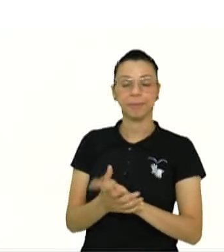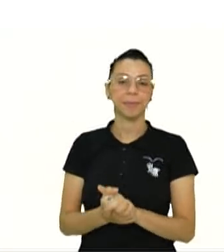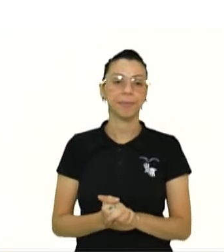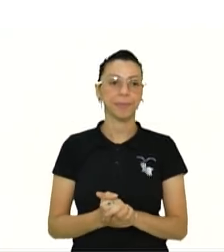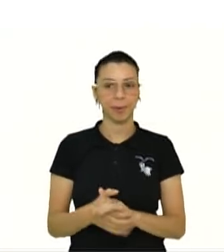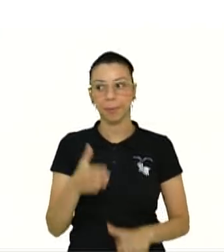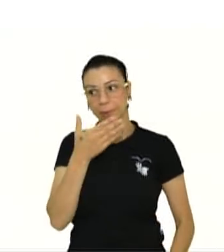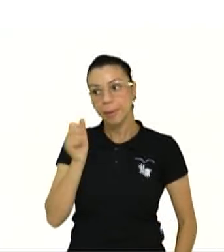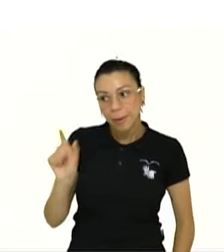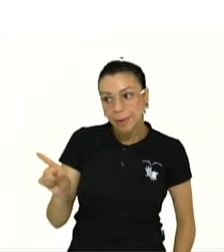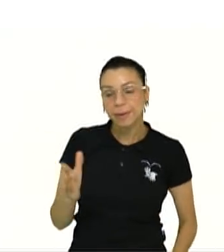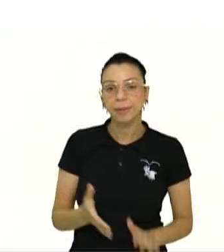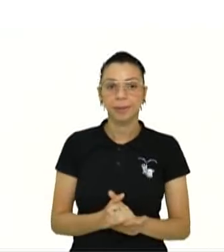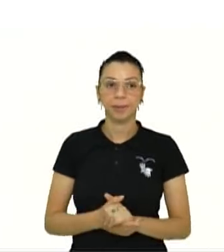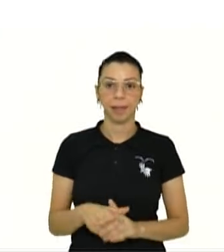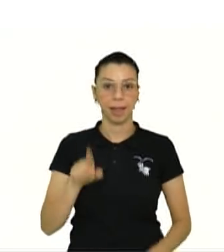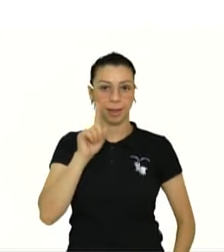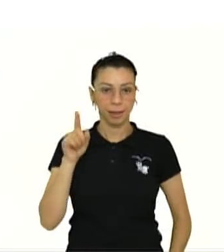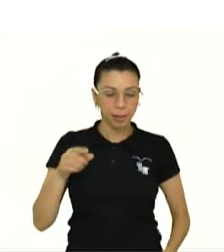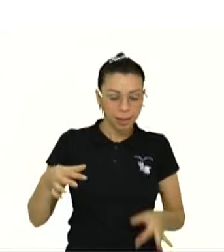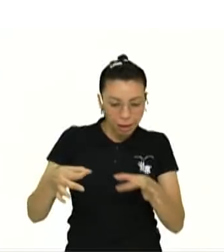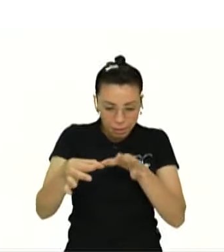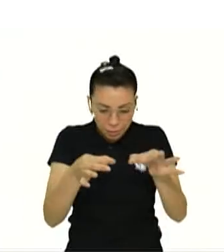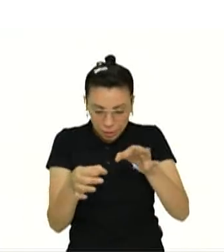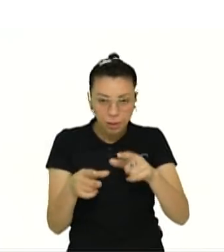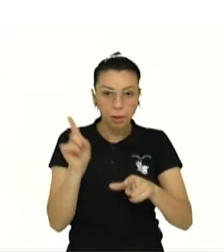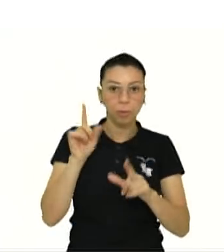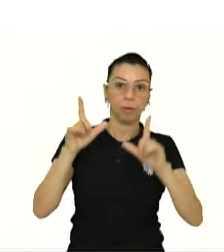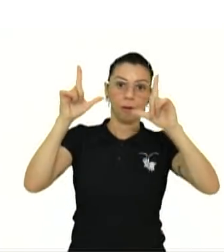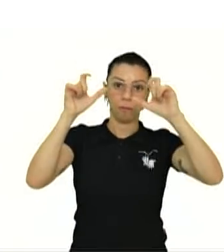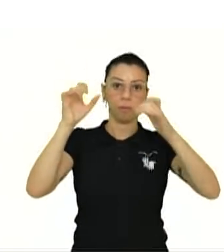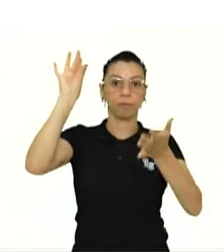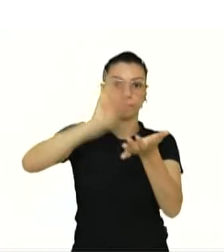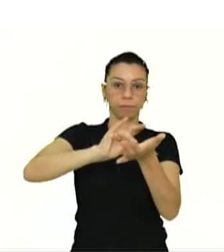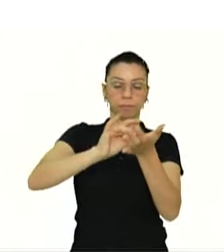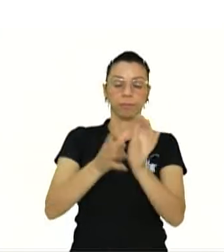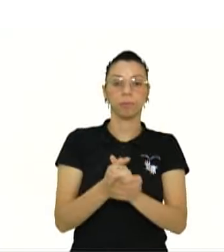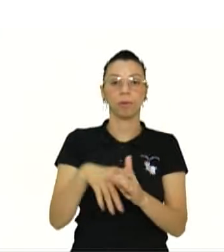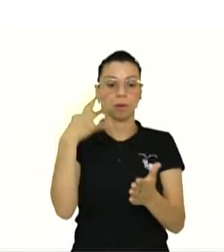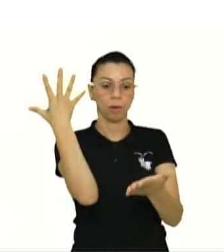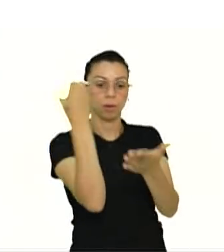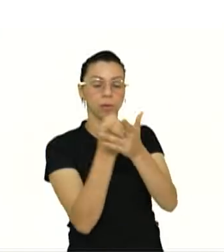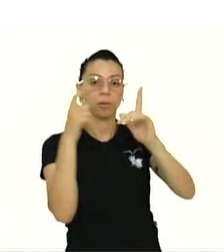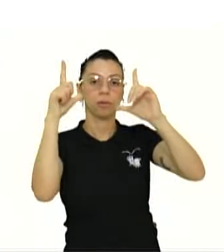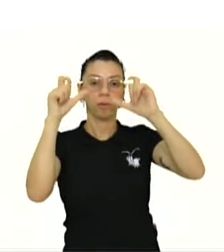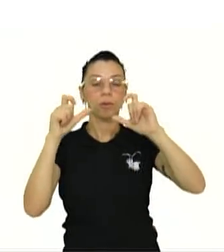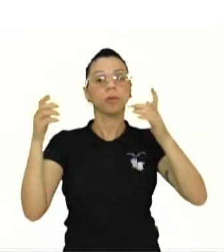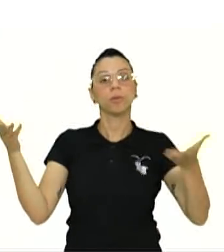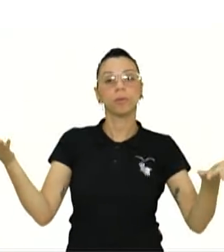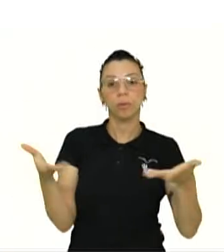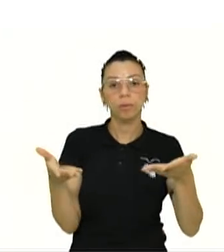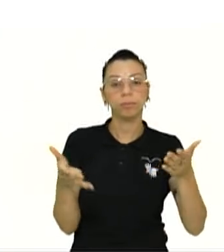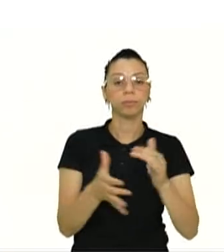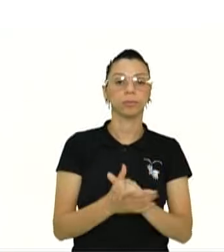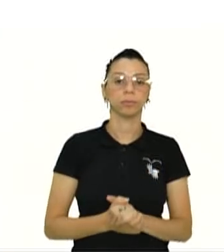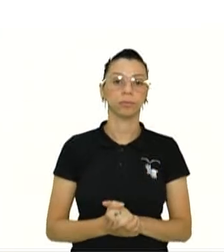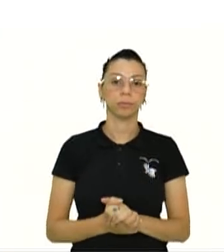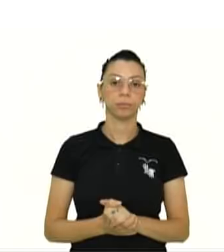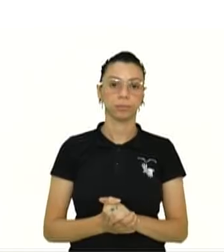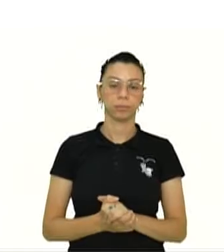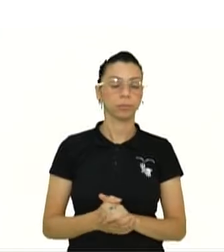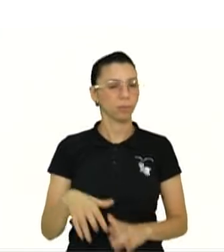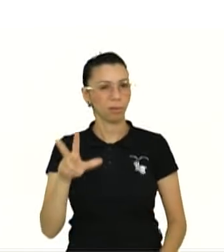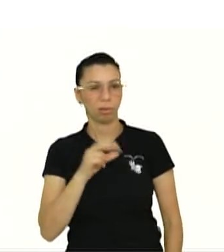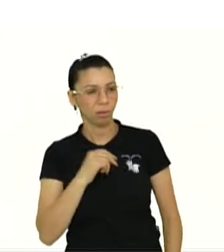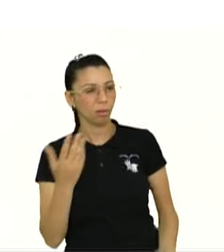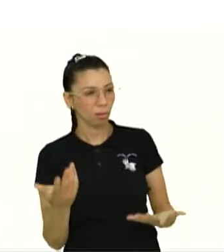Agora ficou melhor. Aquilo era uma maquete, mas essa aqui é uma fotografia real. Esse é um registro fotográfico atual.